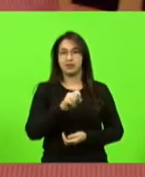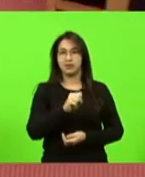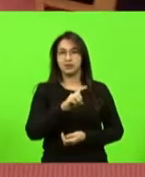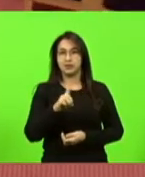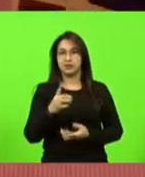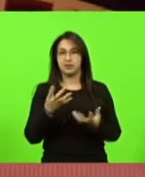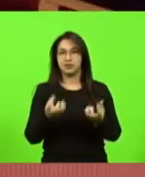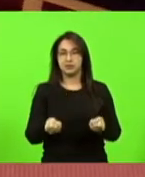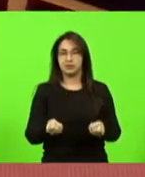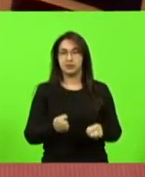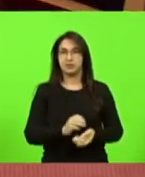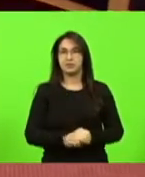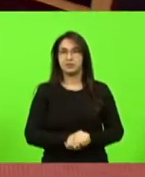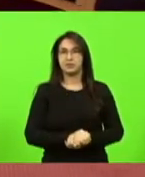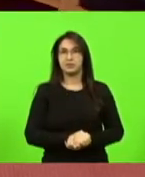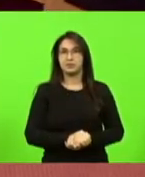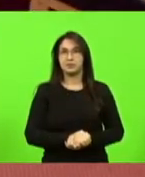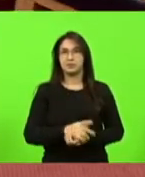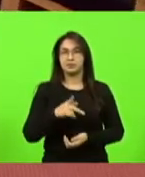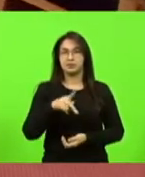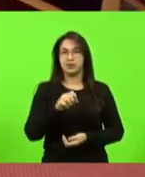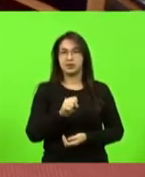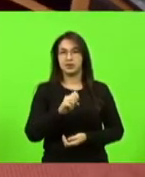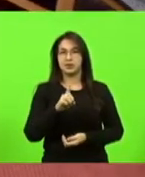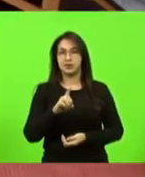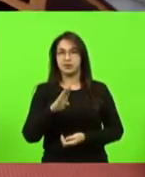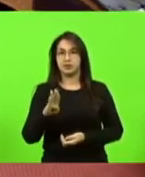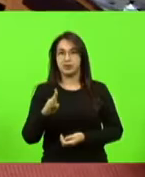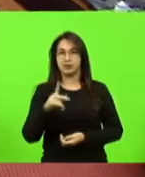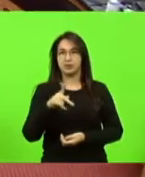senhor presidente. PSDB de acordo.